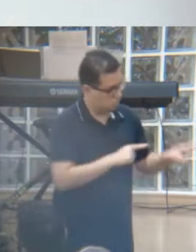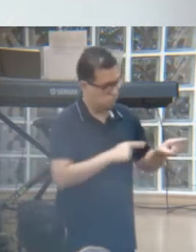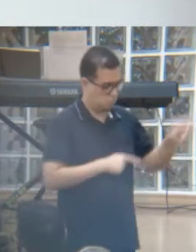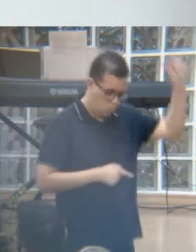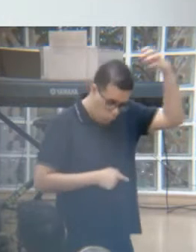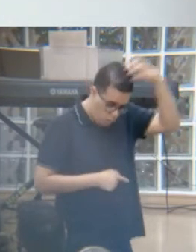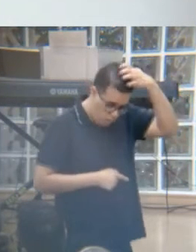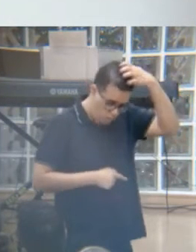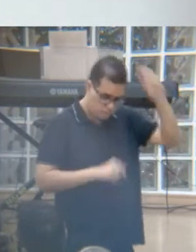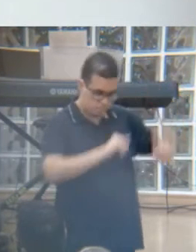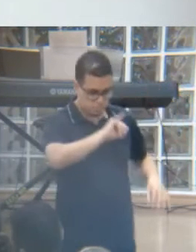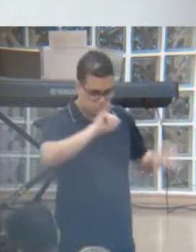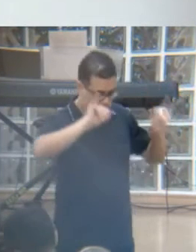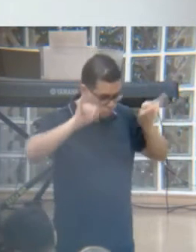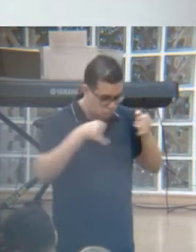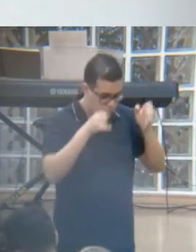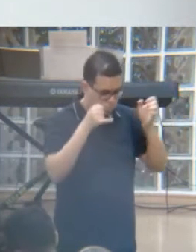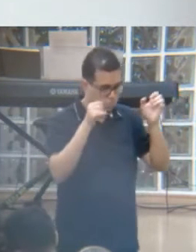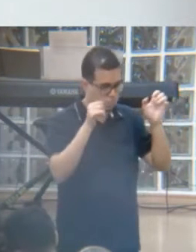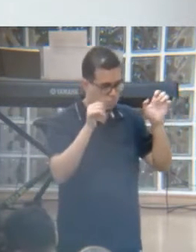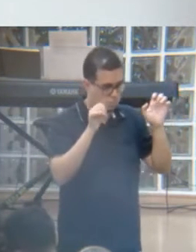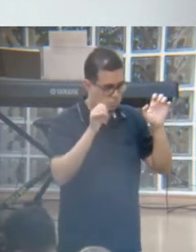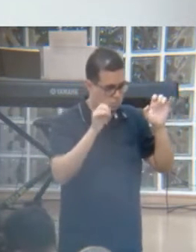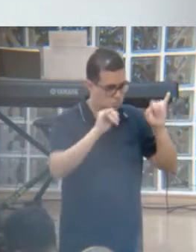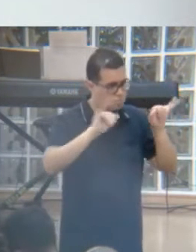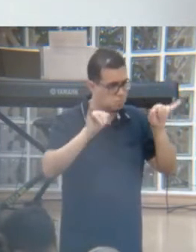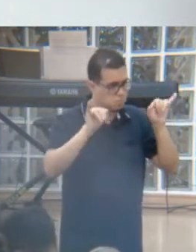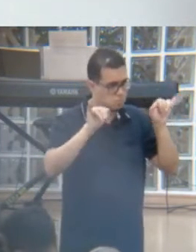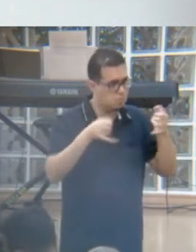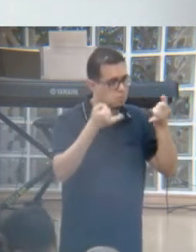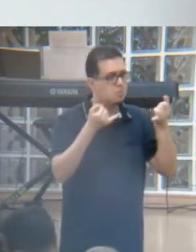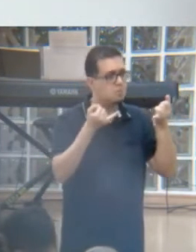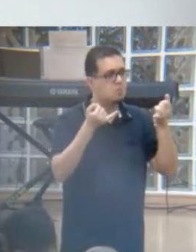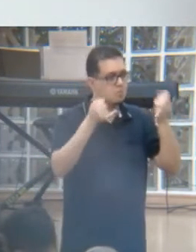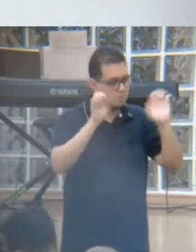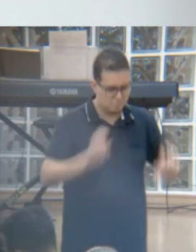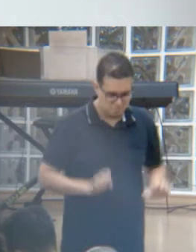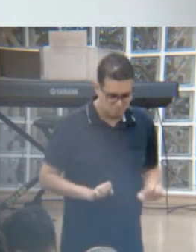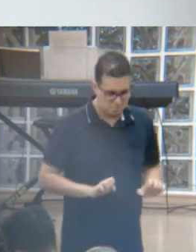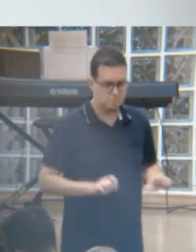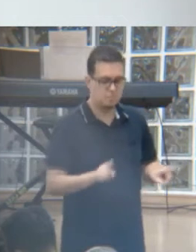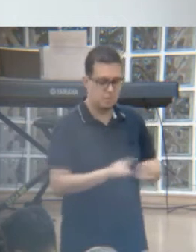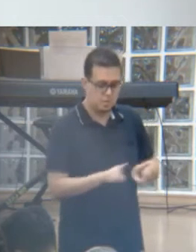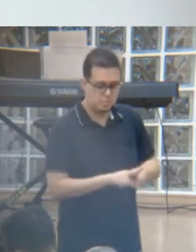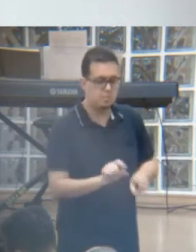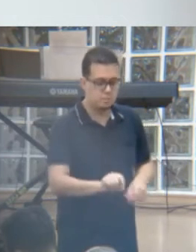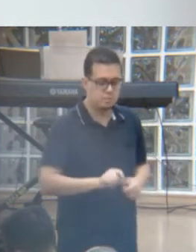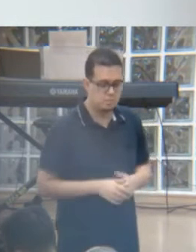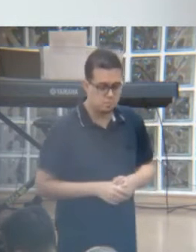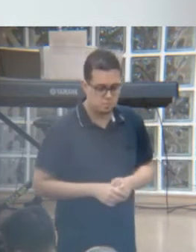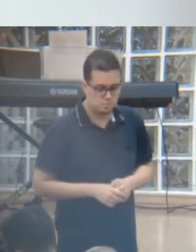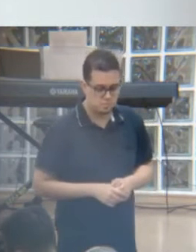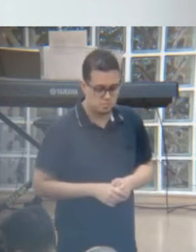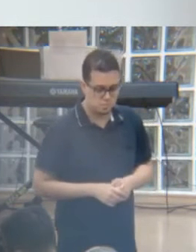Baal. A sua declaração, na primeira sentença, está